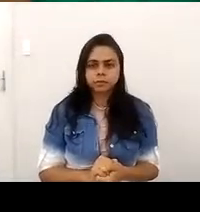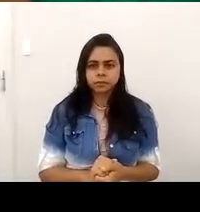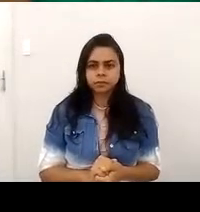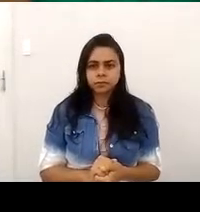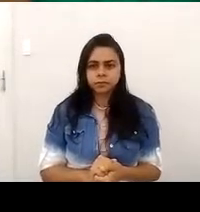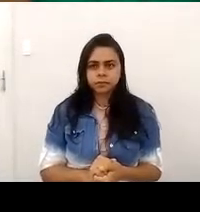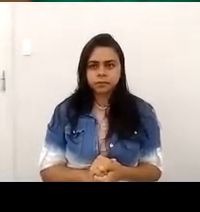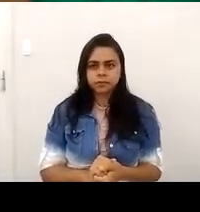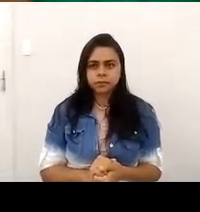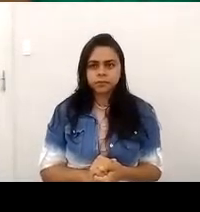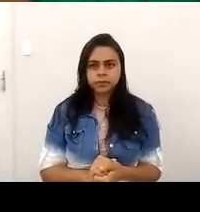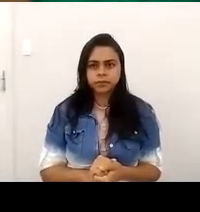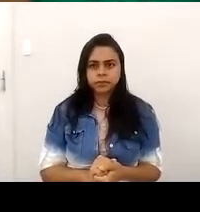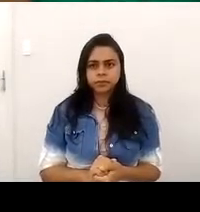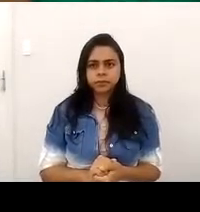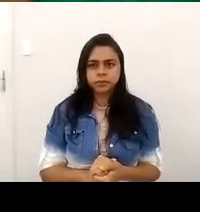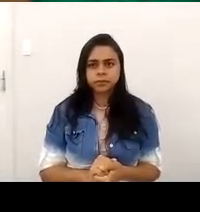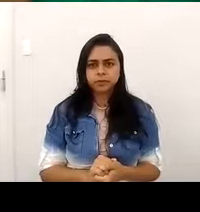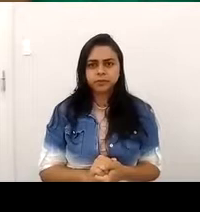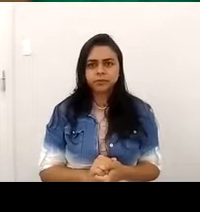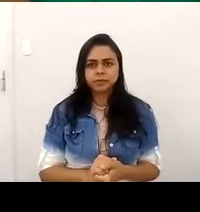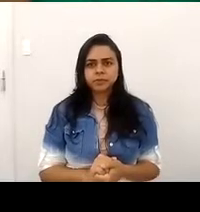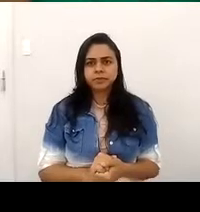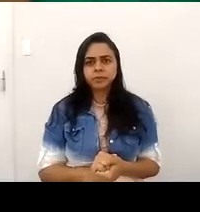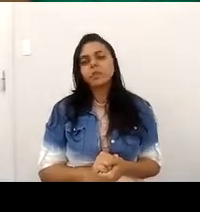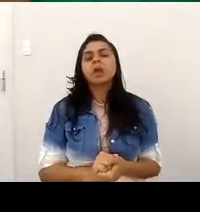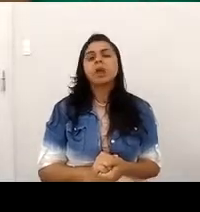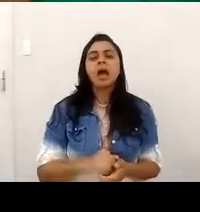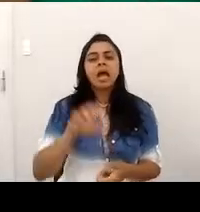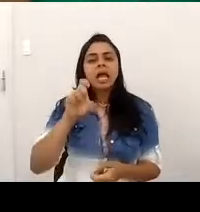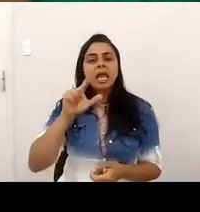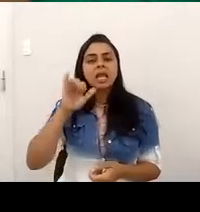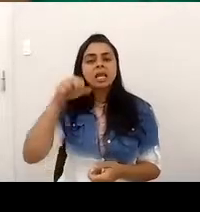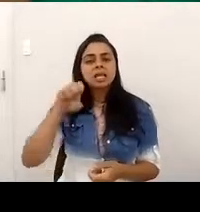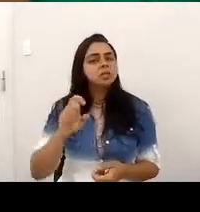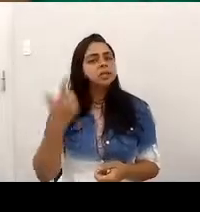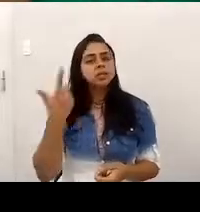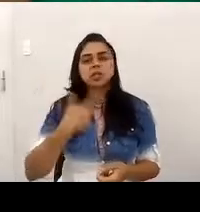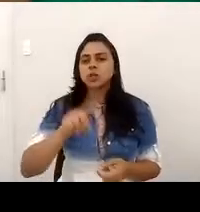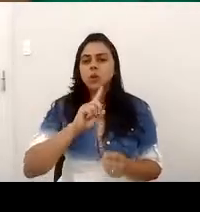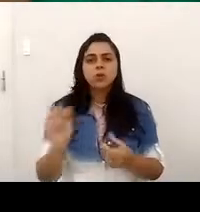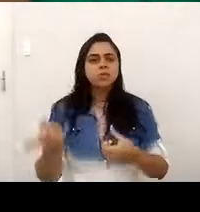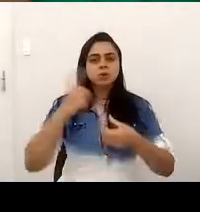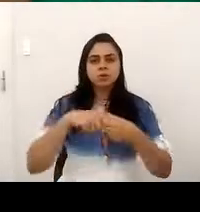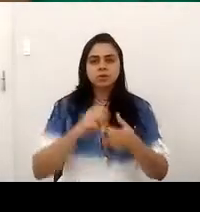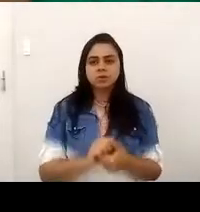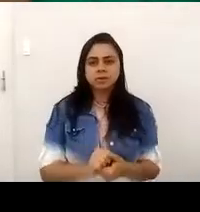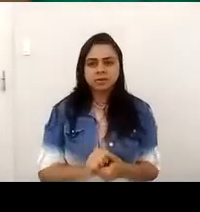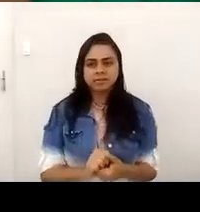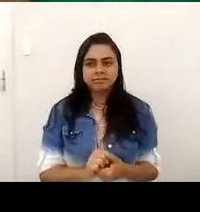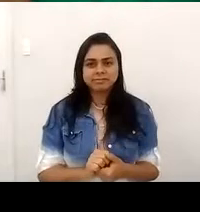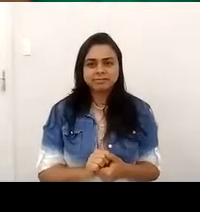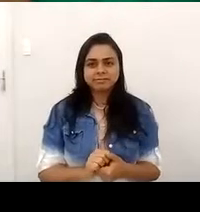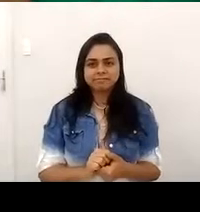Acho que a Eliana que não conseguiu voltar, né? É, porque acho que ela está dando aula. Para entrar aqui na roda, né?